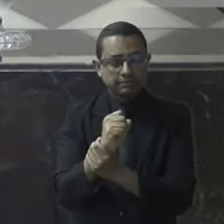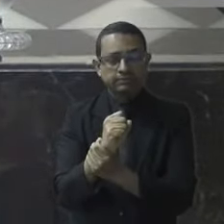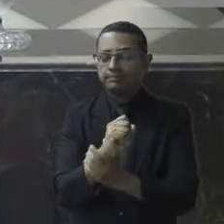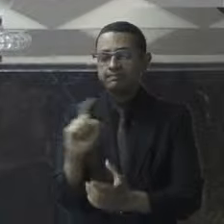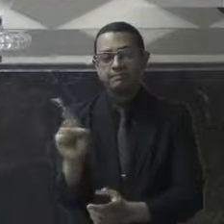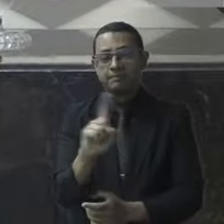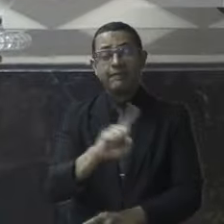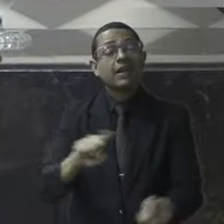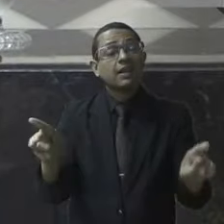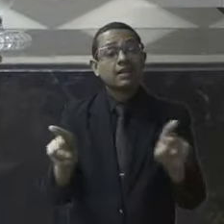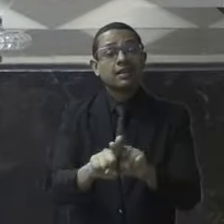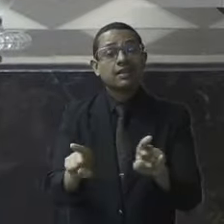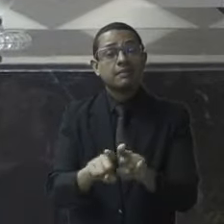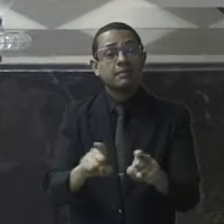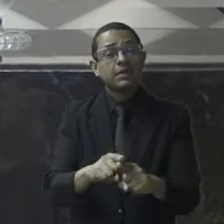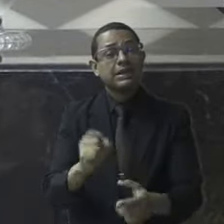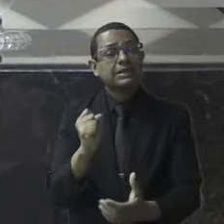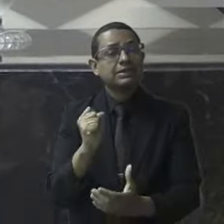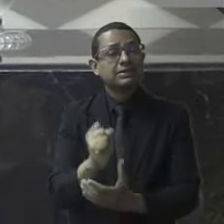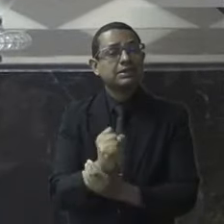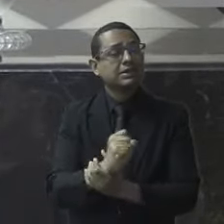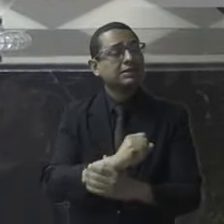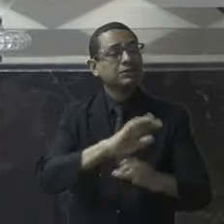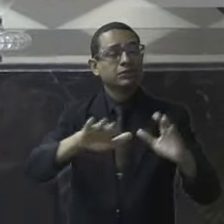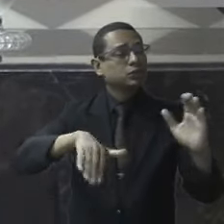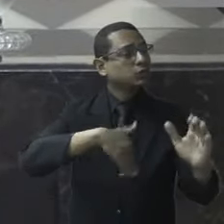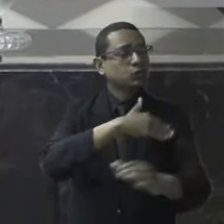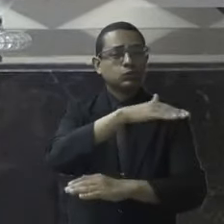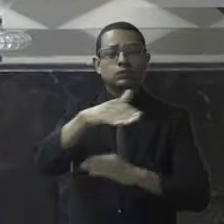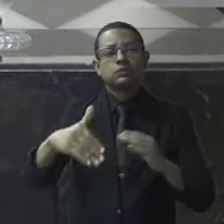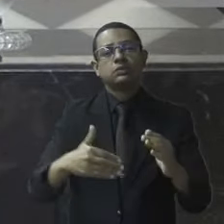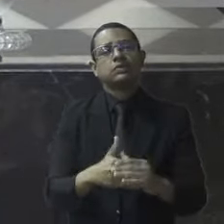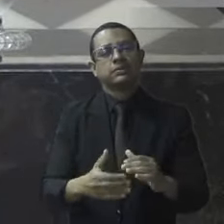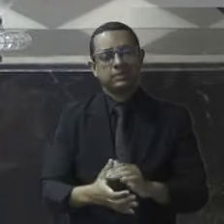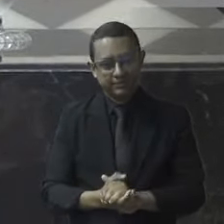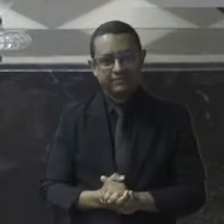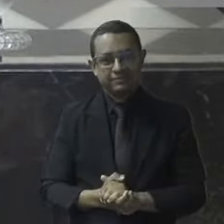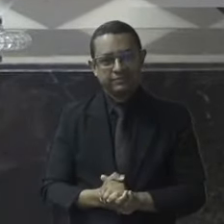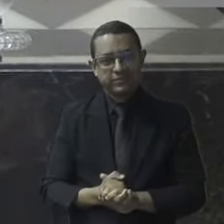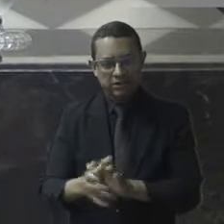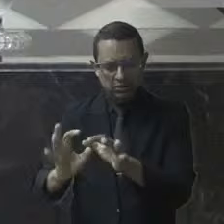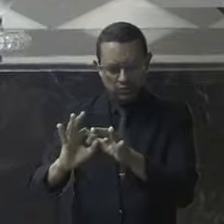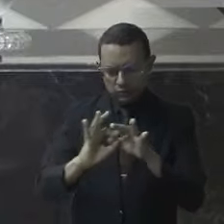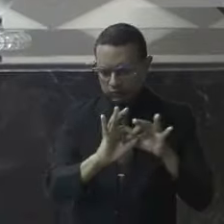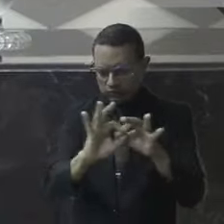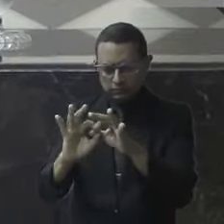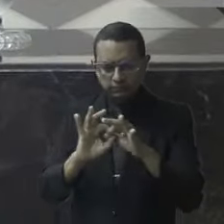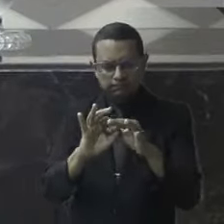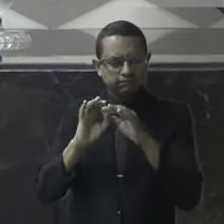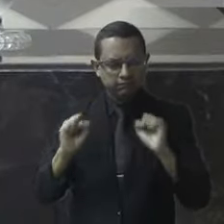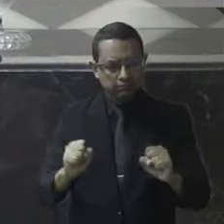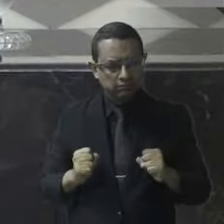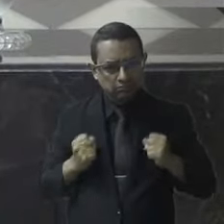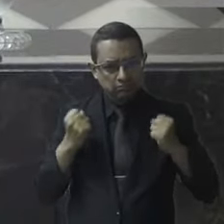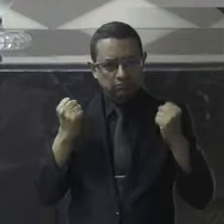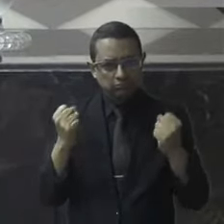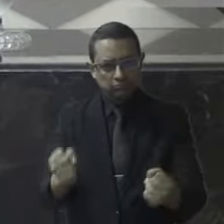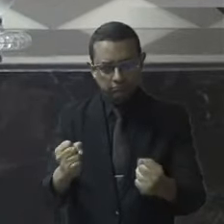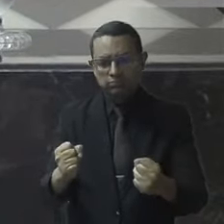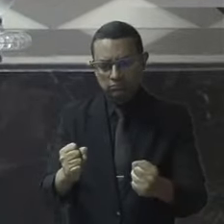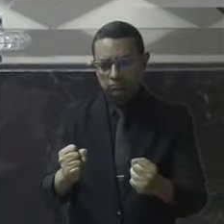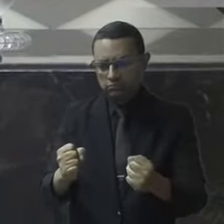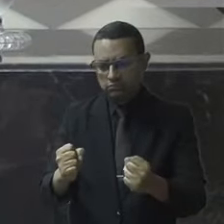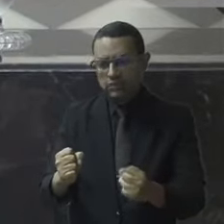também a segurança de todos os envolvidos. A união de esforços entre